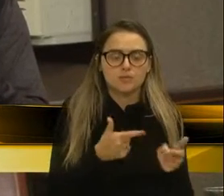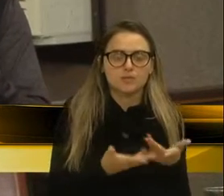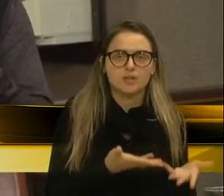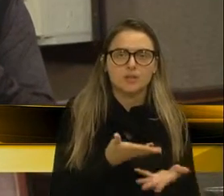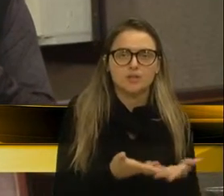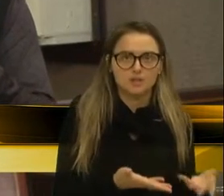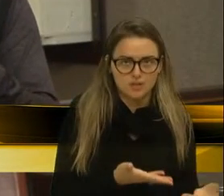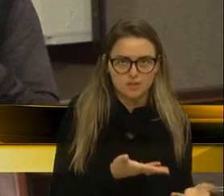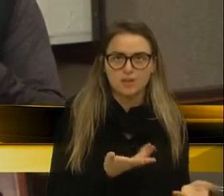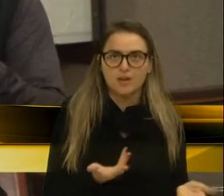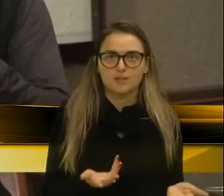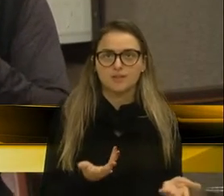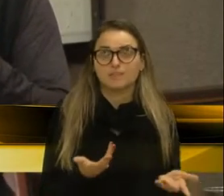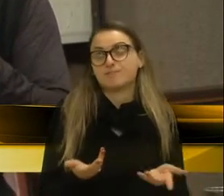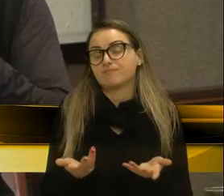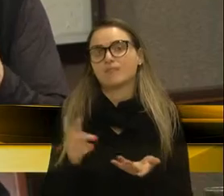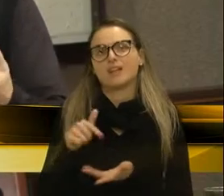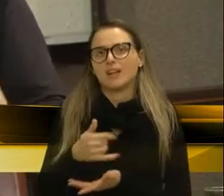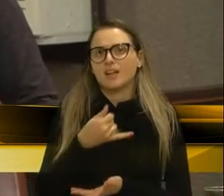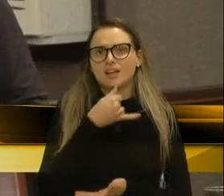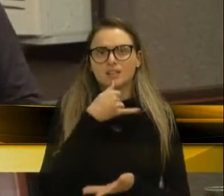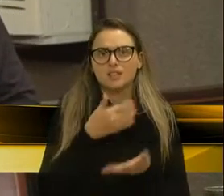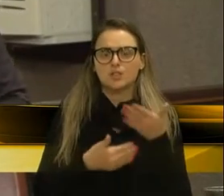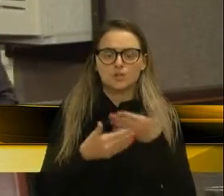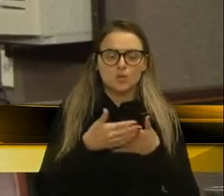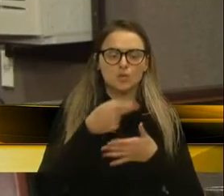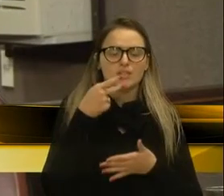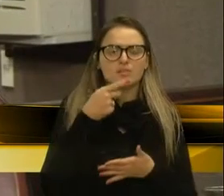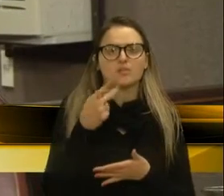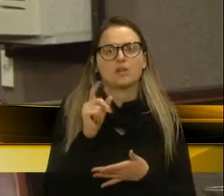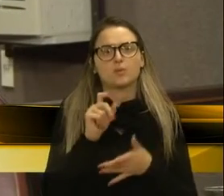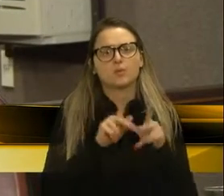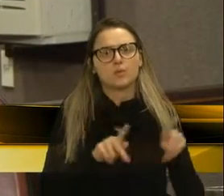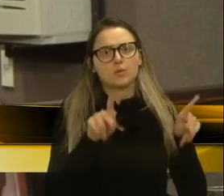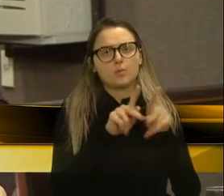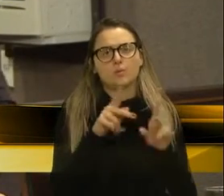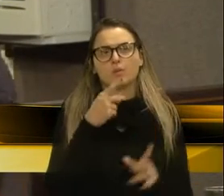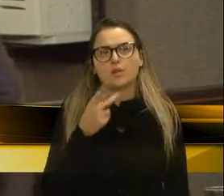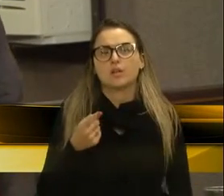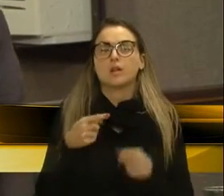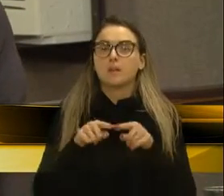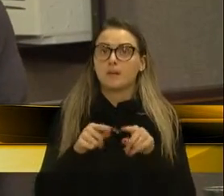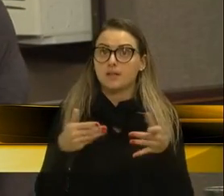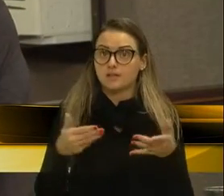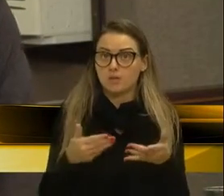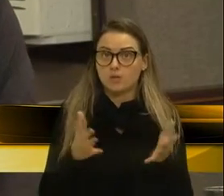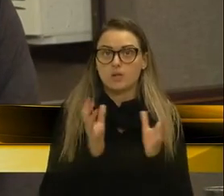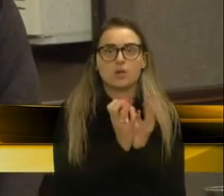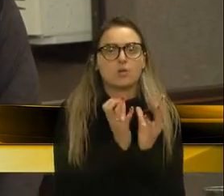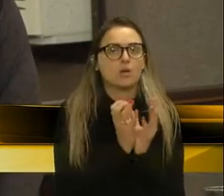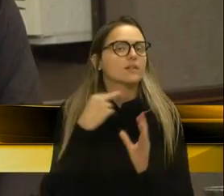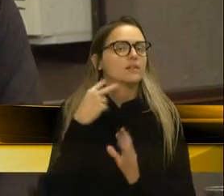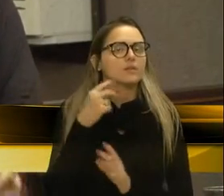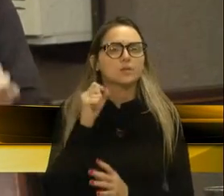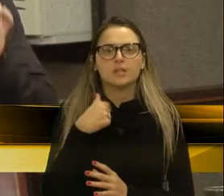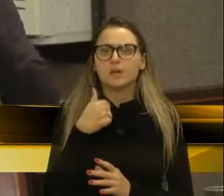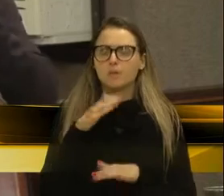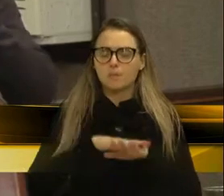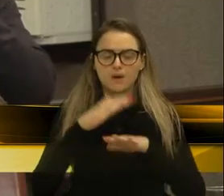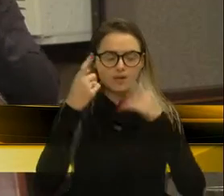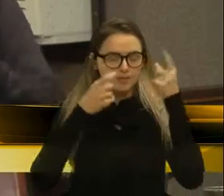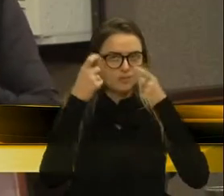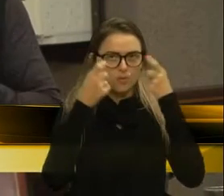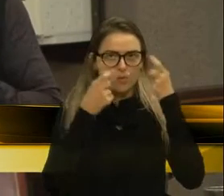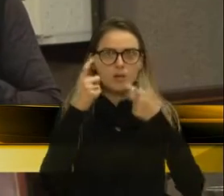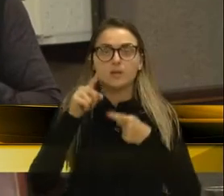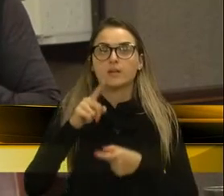atendimento. Então, é triste esses relatos que nós temos da população. Agora, colegas vereadores, o que mais me preocupa é